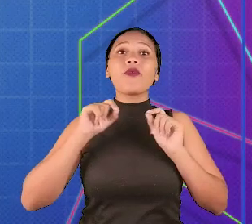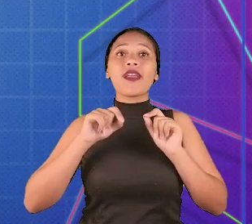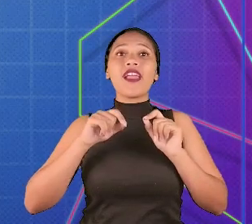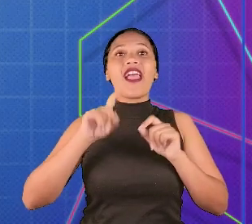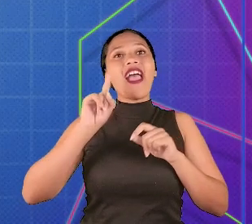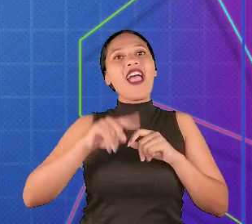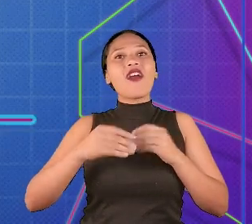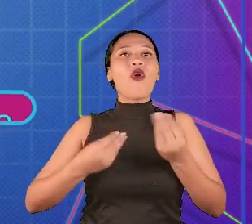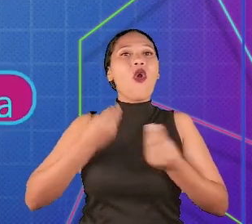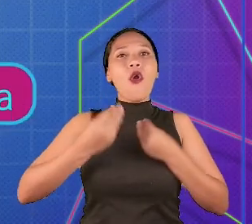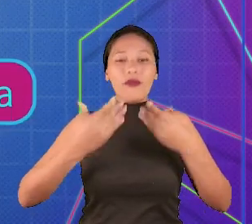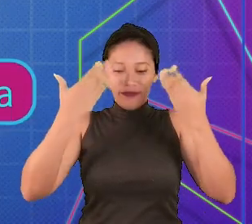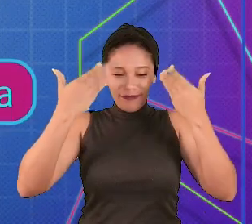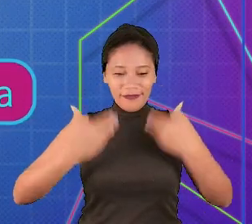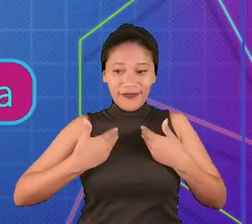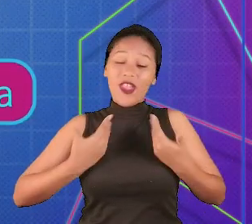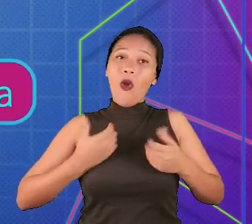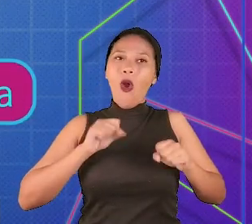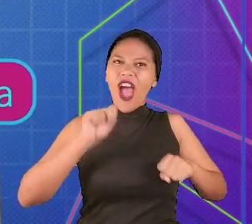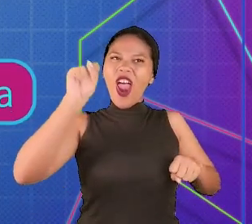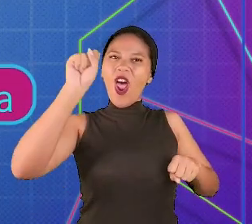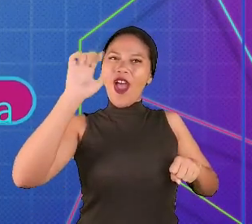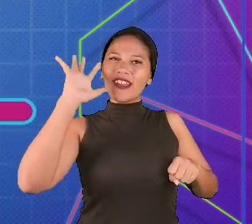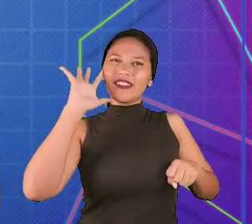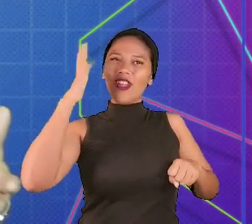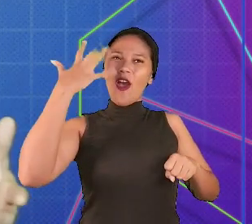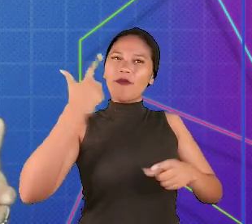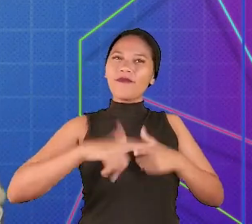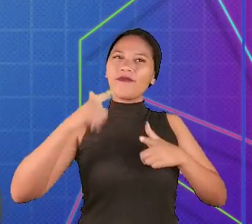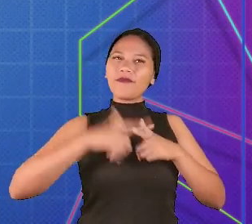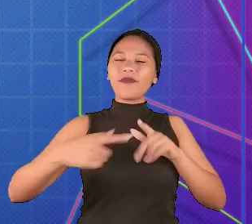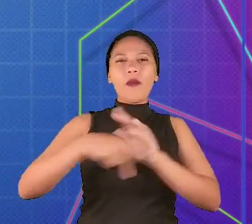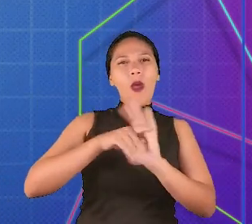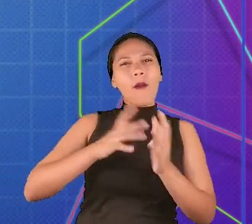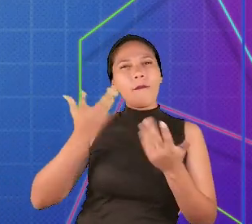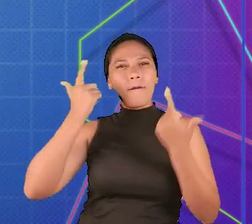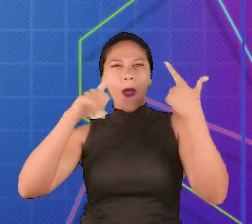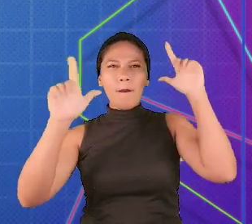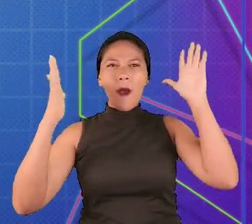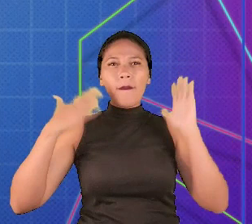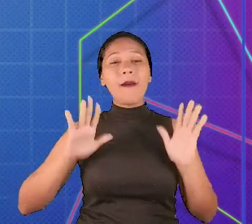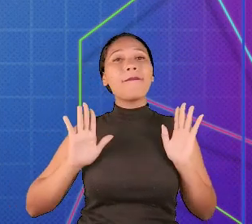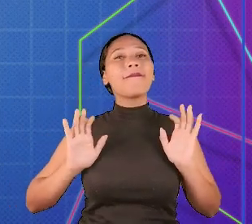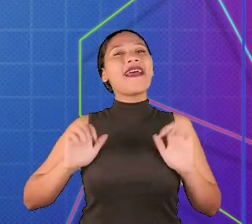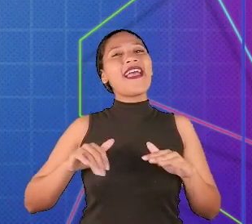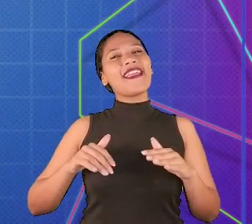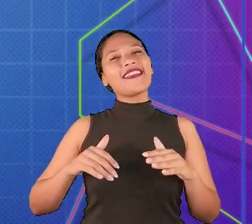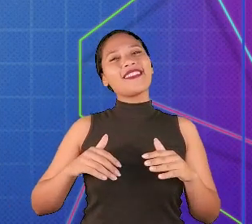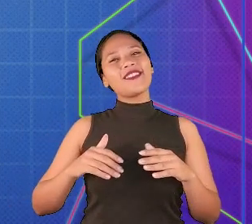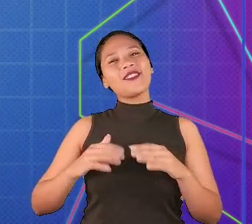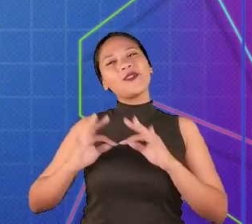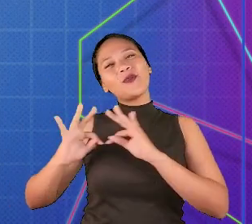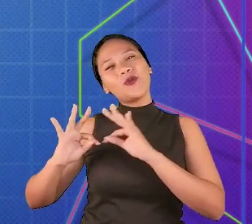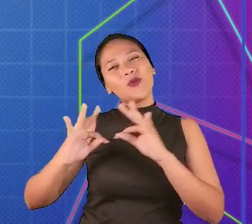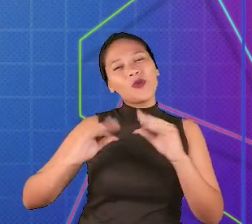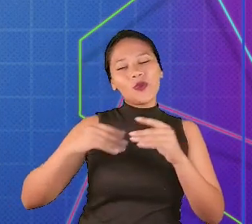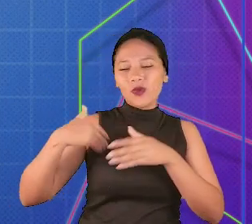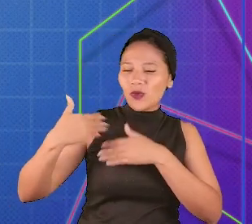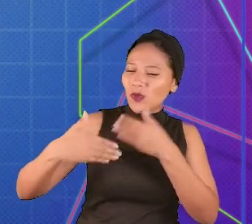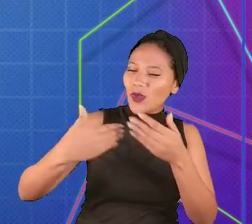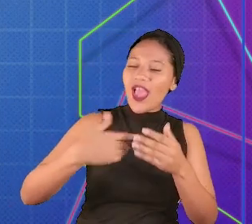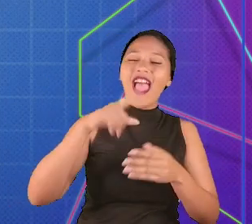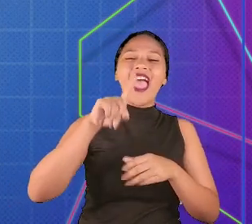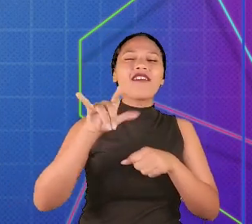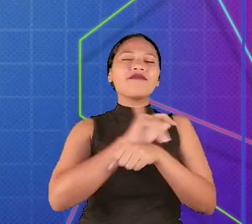Elixir. Por fim, meu herói resolve seu problema, vence seus desafios e tudo acaba bem. Tudo isso que nós vimos até